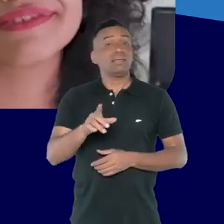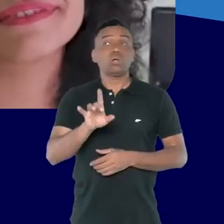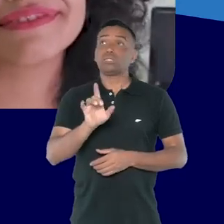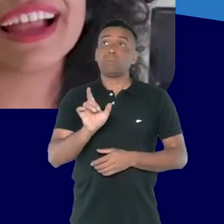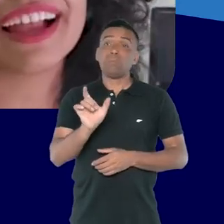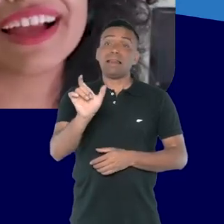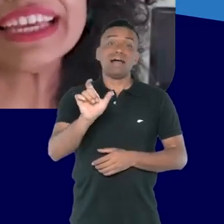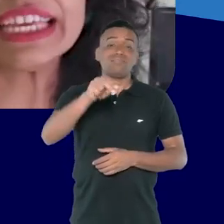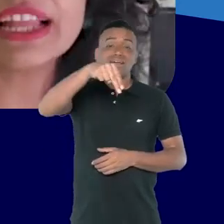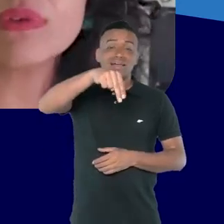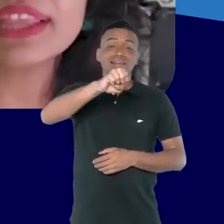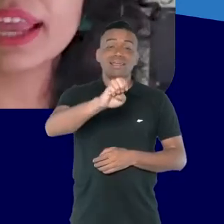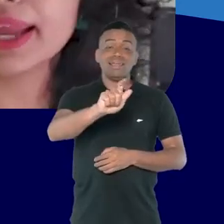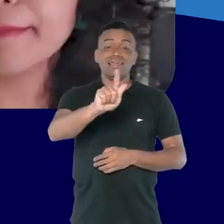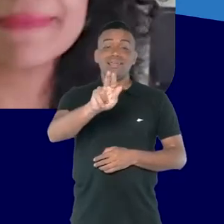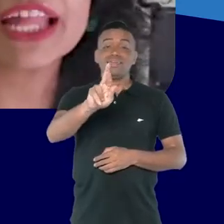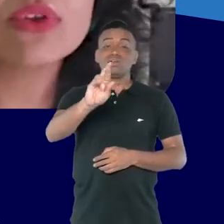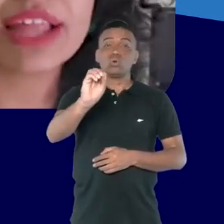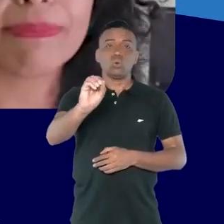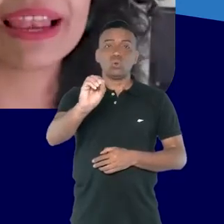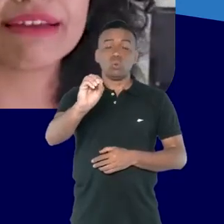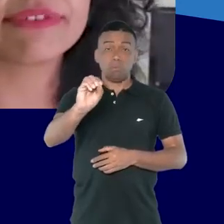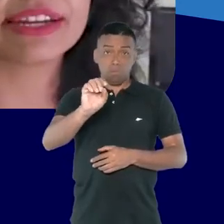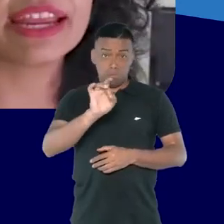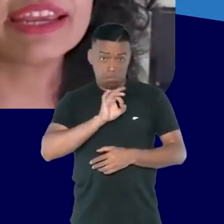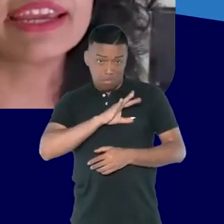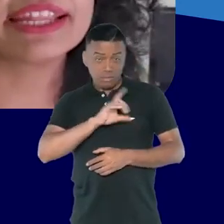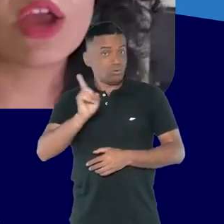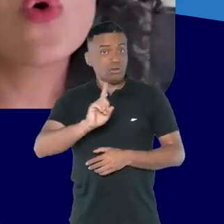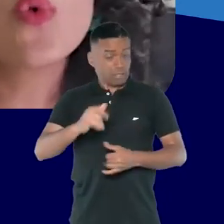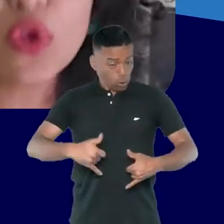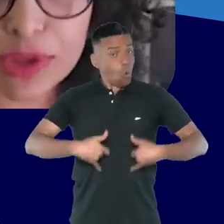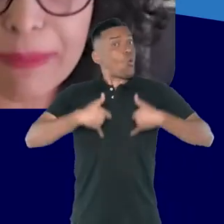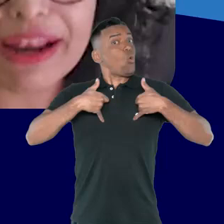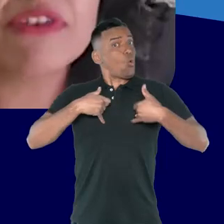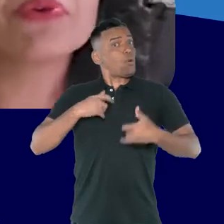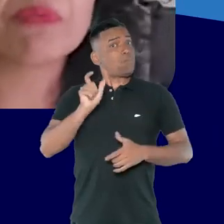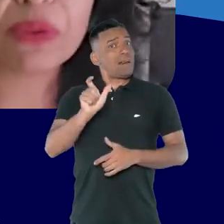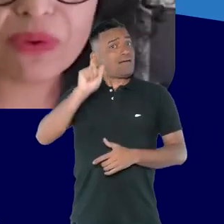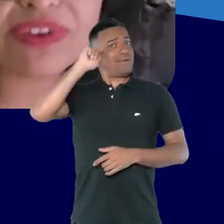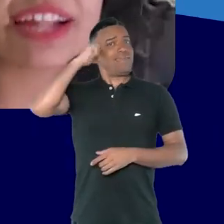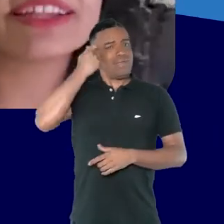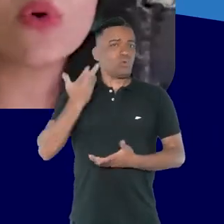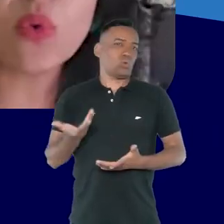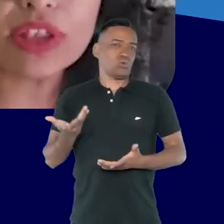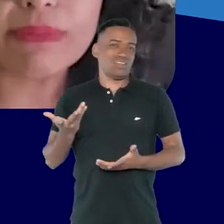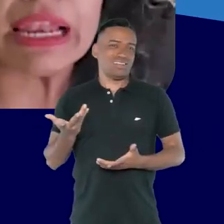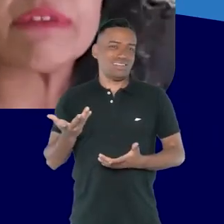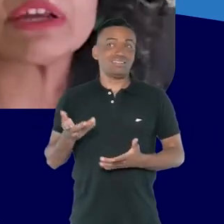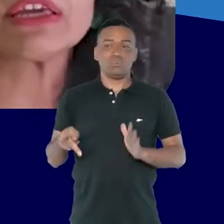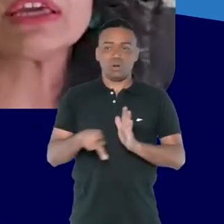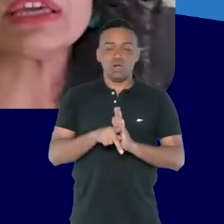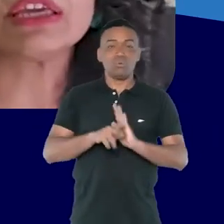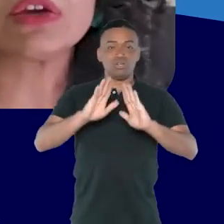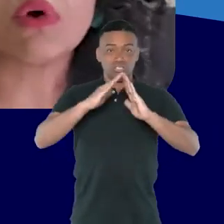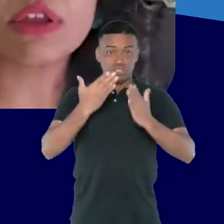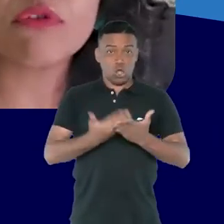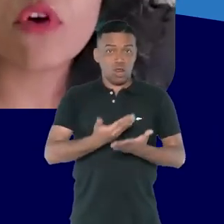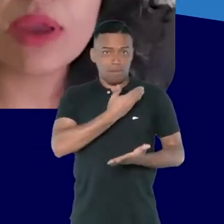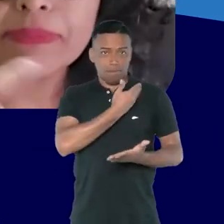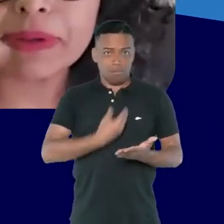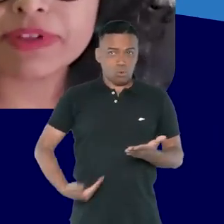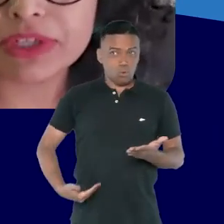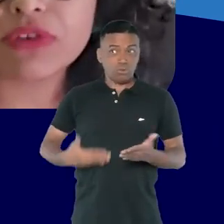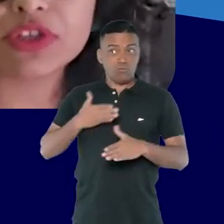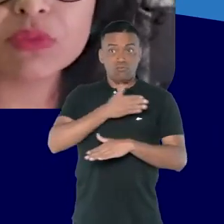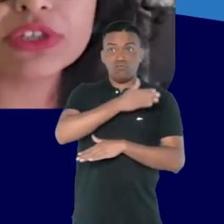né? E não ter medo da palavra, né? E ter orgulho da palavra, muito pelo contrário, ter orgulho da palavra. E quando eu